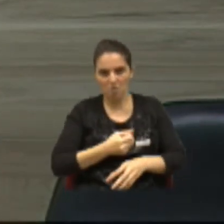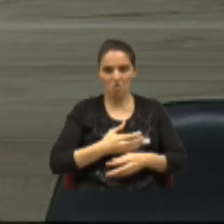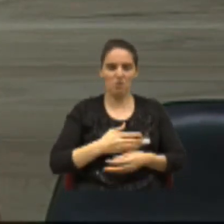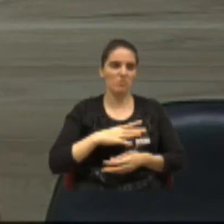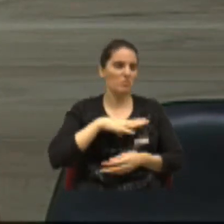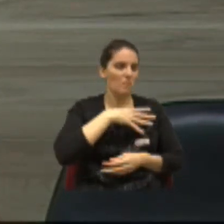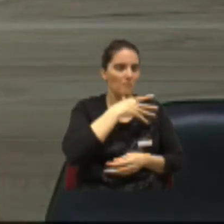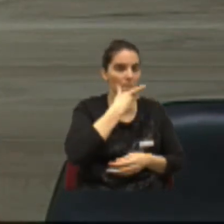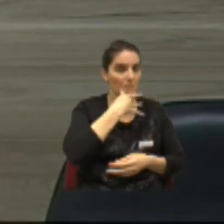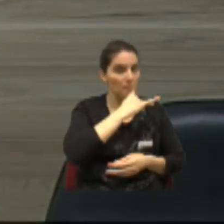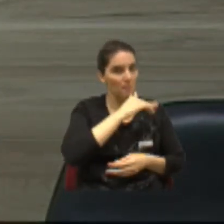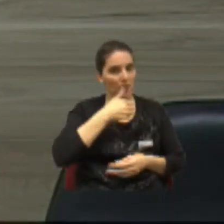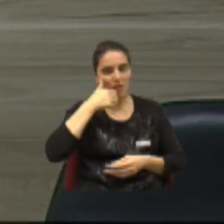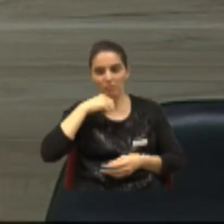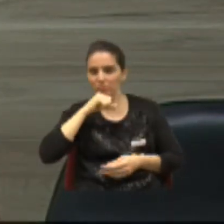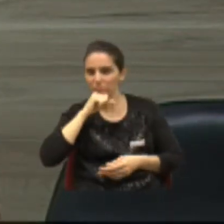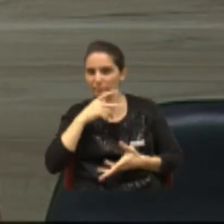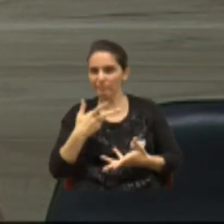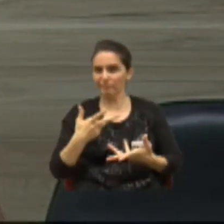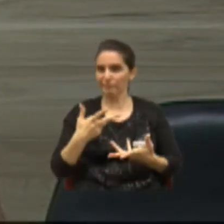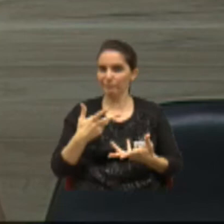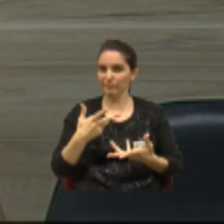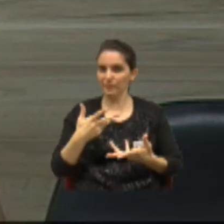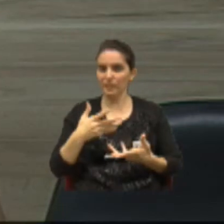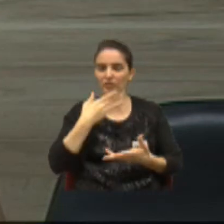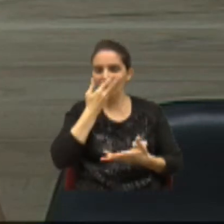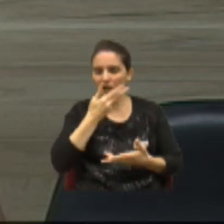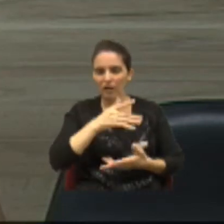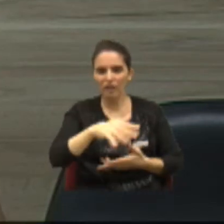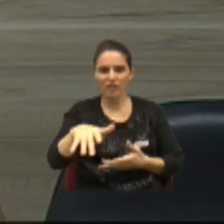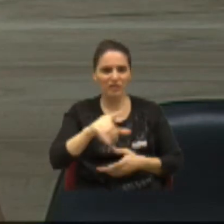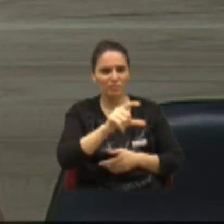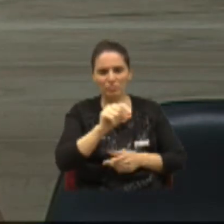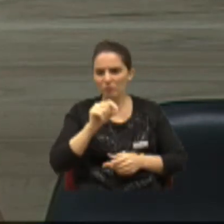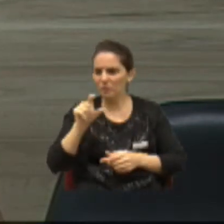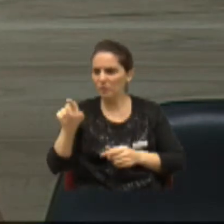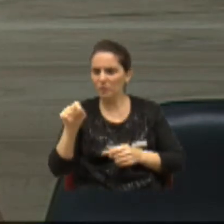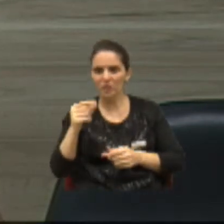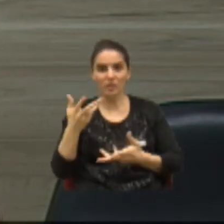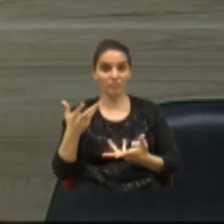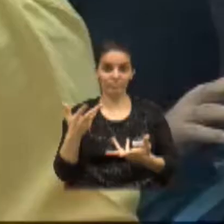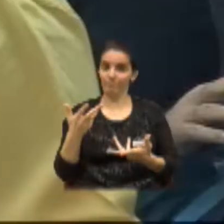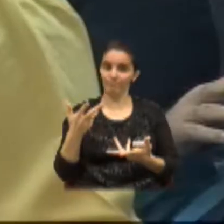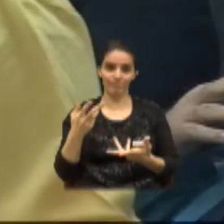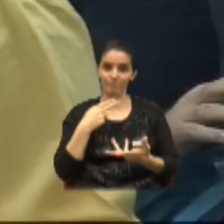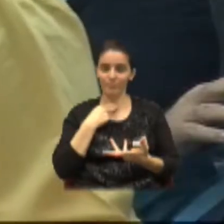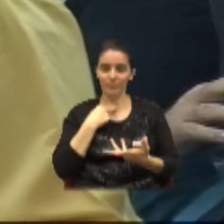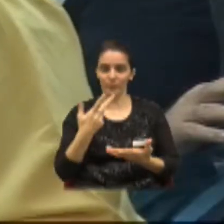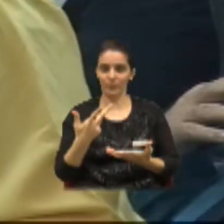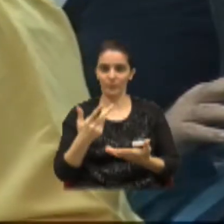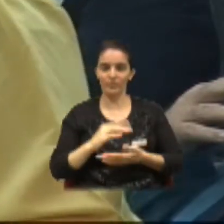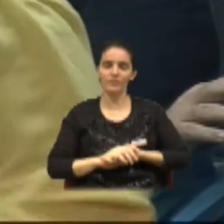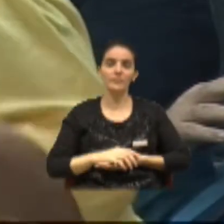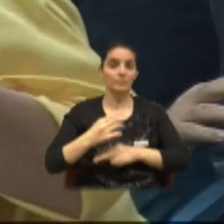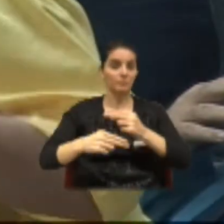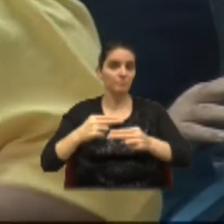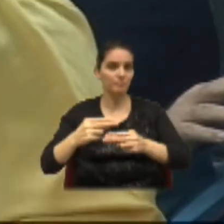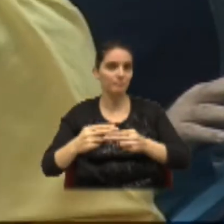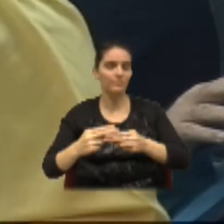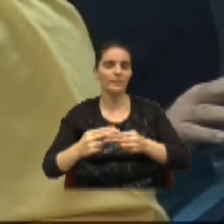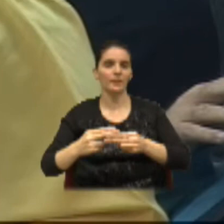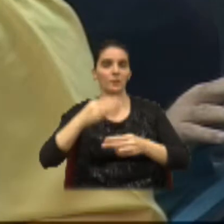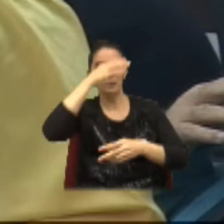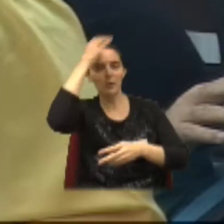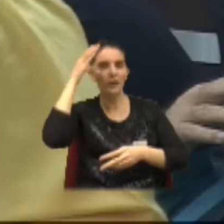e também aqui, Carol, tenho que dizer o que precisamos buscar, talvez,